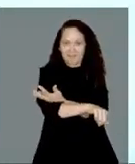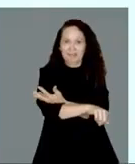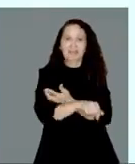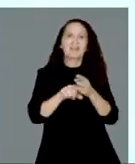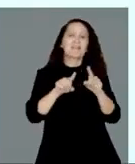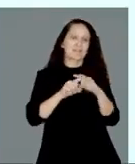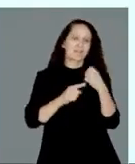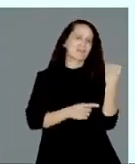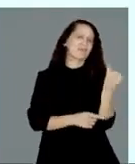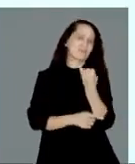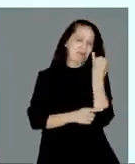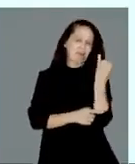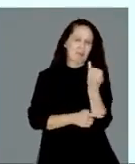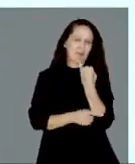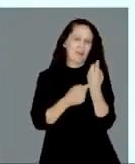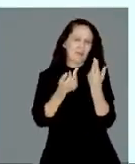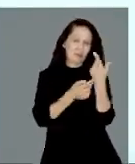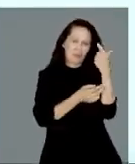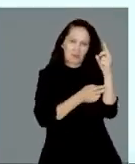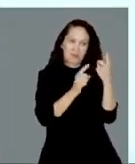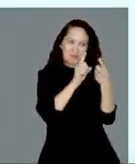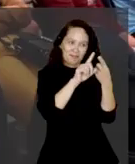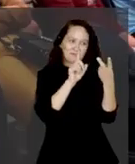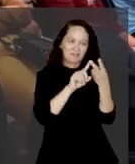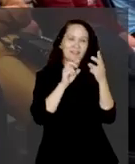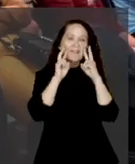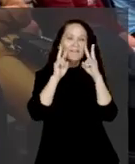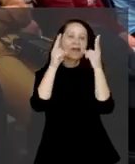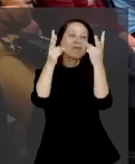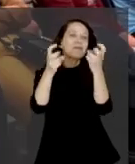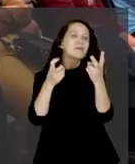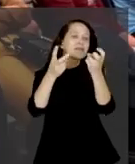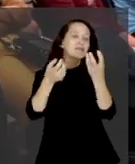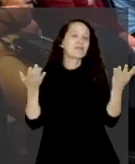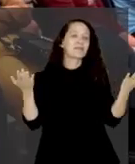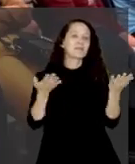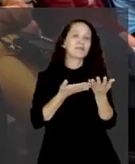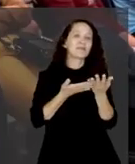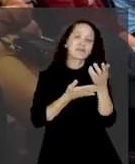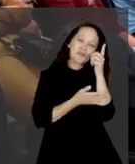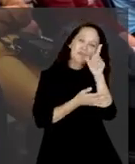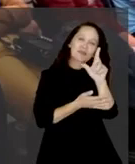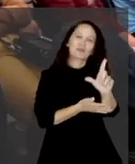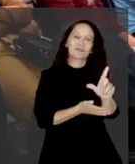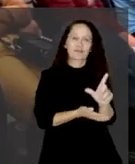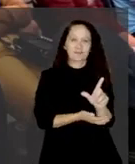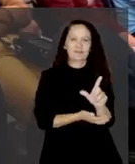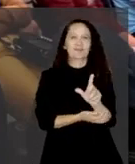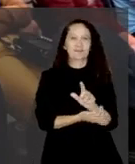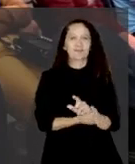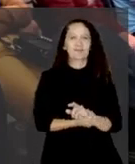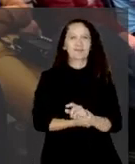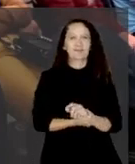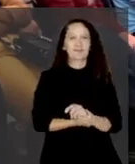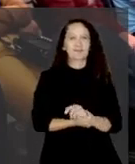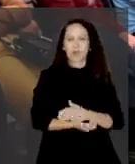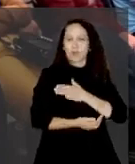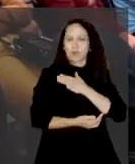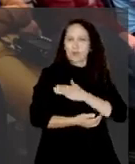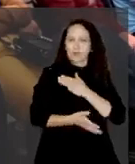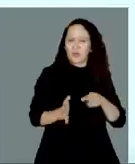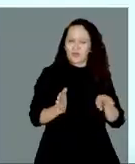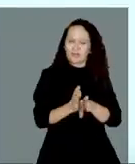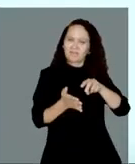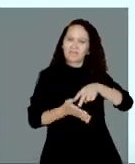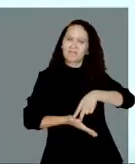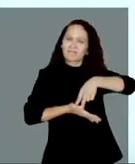uma quartelada, e nós temos que nos insurgir e lutar contra isso. Hoje,